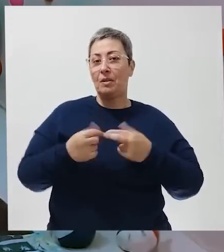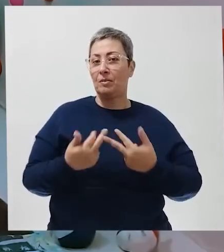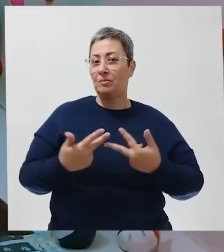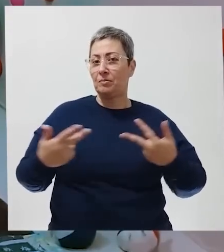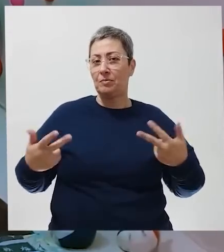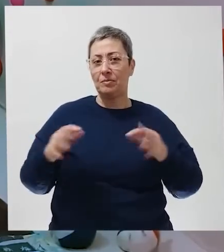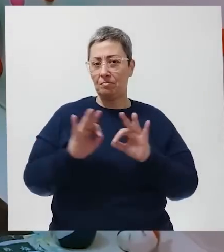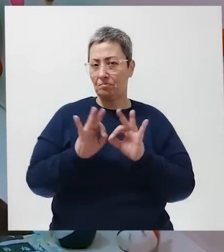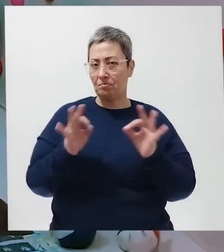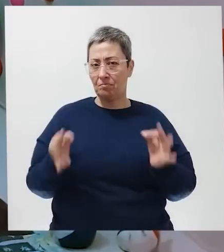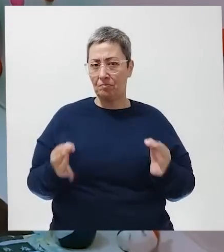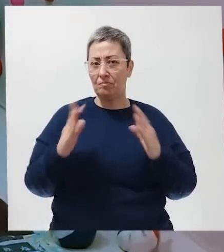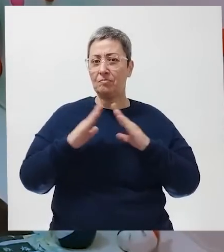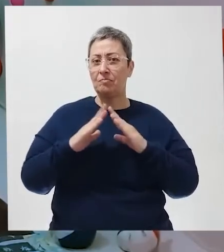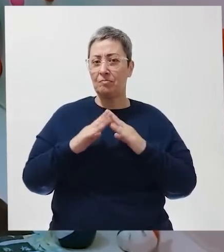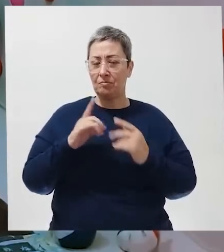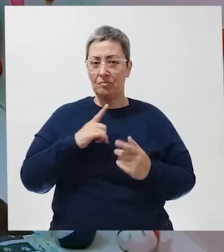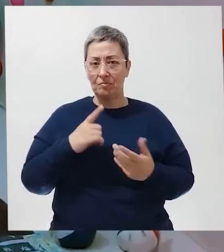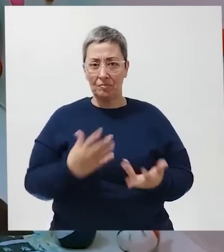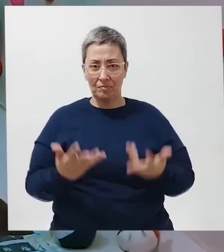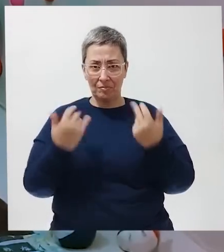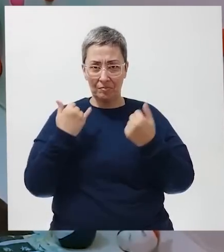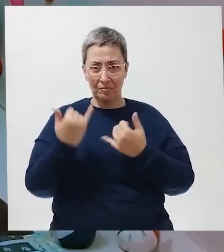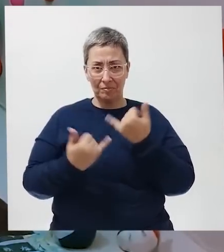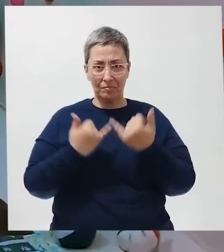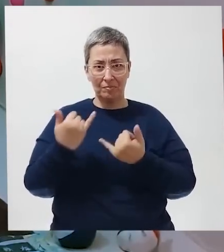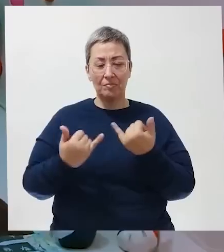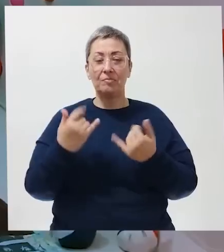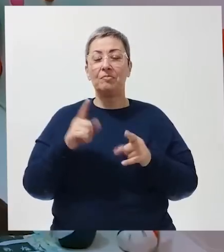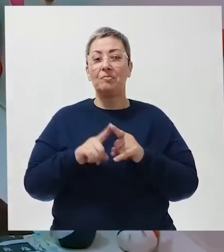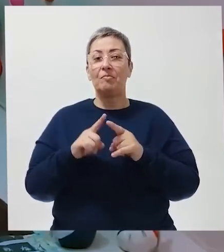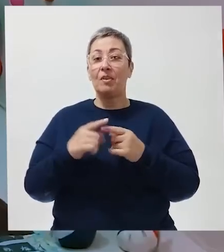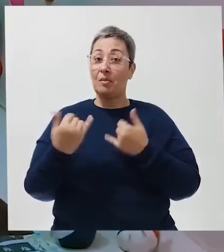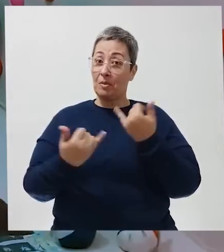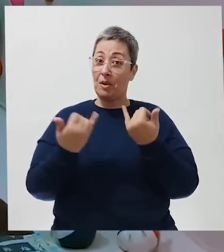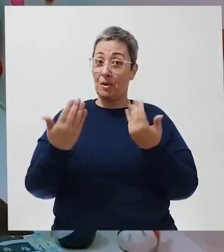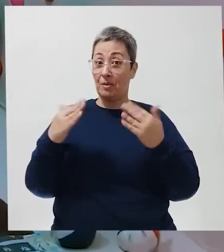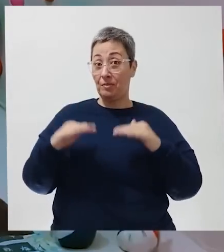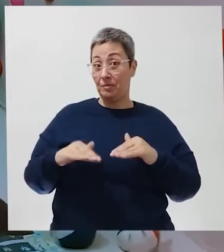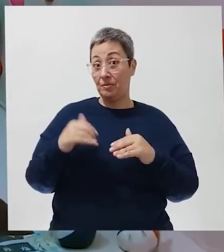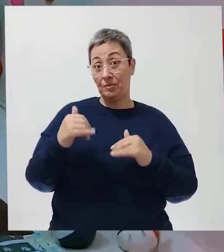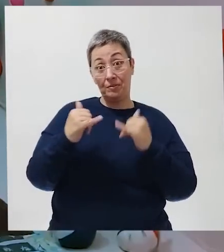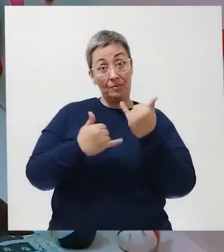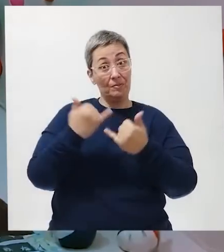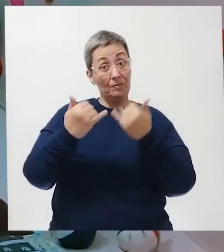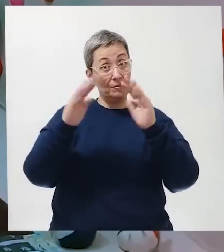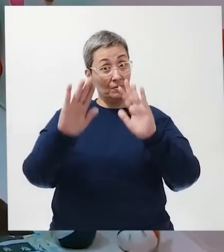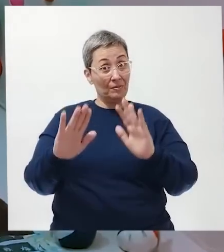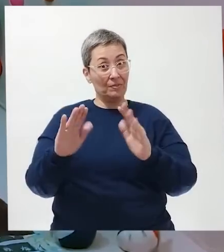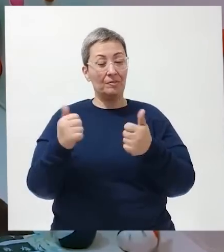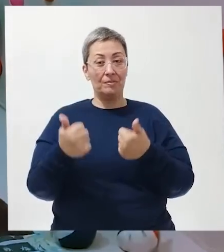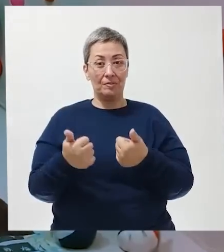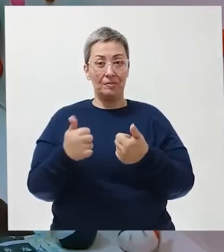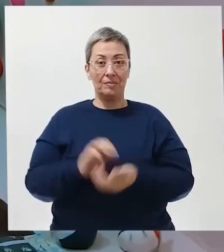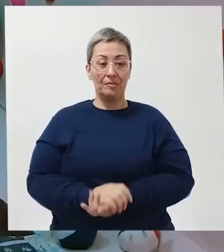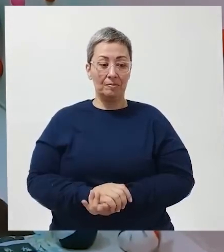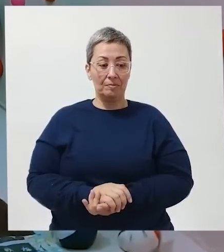que temos em casa. Bora lá para o nosso jogo? Eu brinco daqui, vocês brincam daí, tá